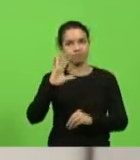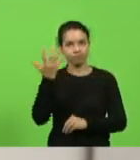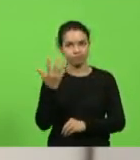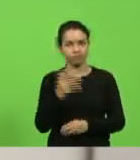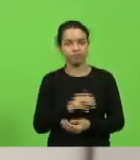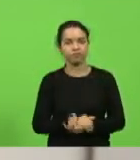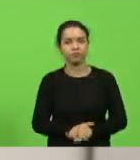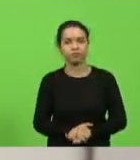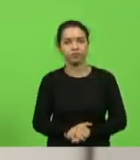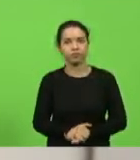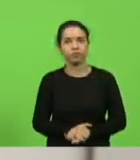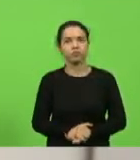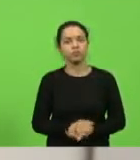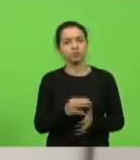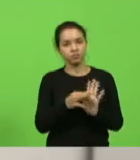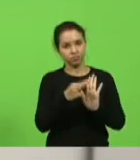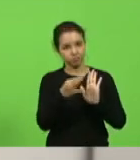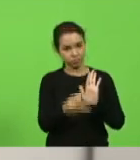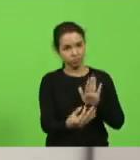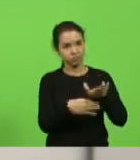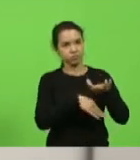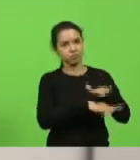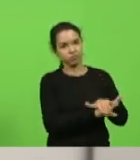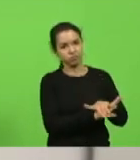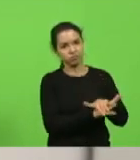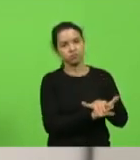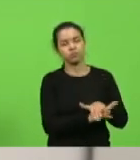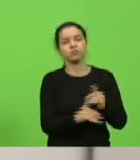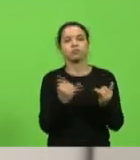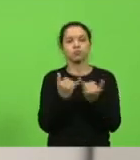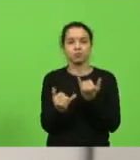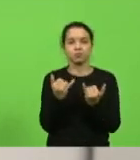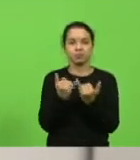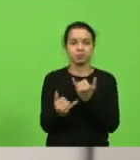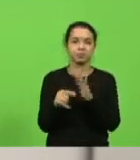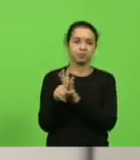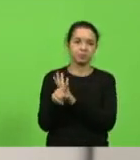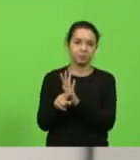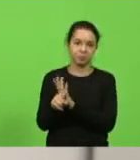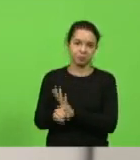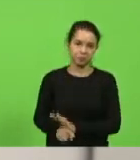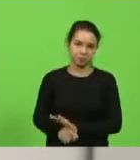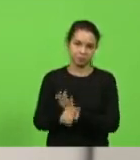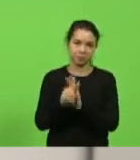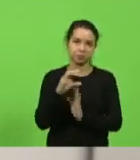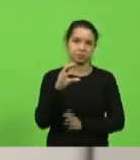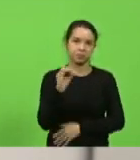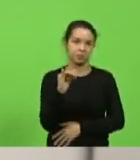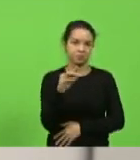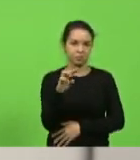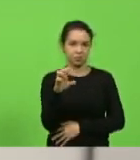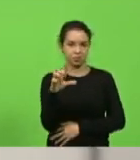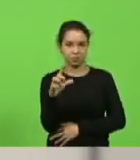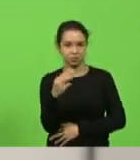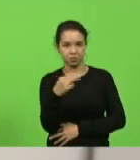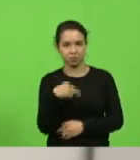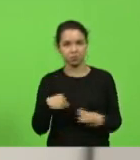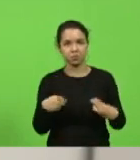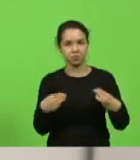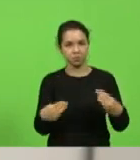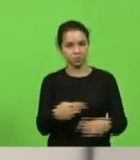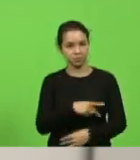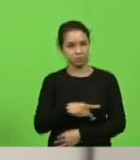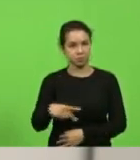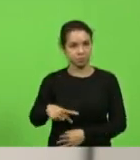seu parecer de arquivamento parcial do inquérito civil do Ministério Público do Estado de Santa Catarina, o